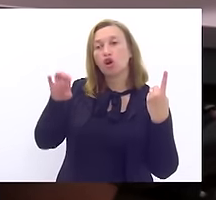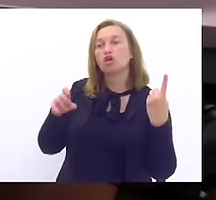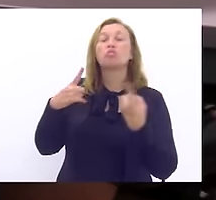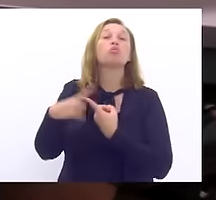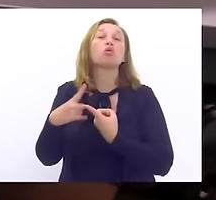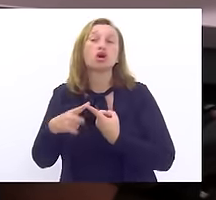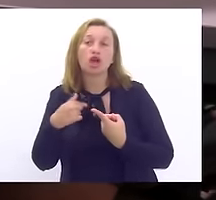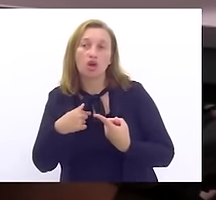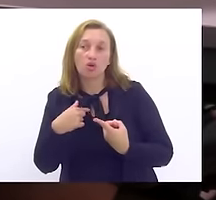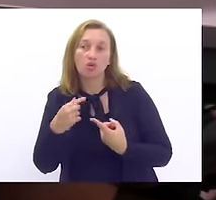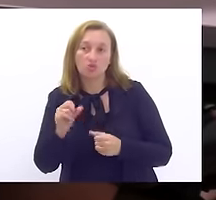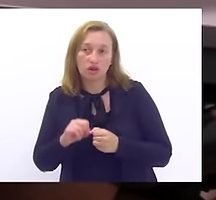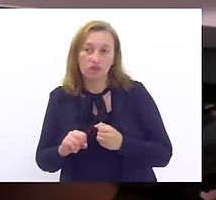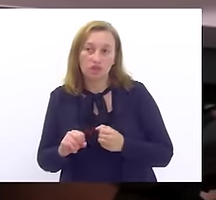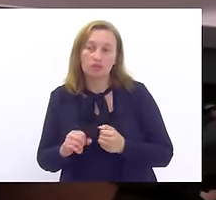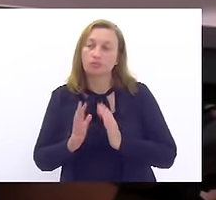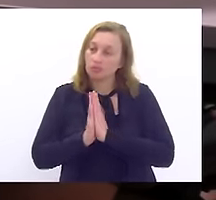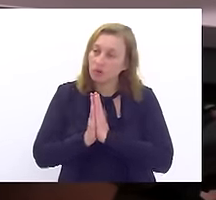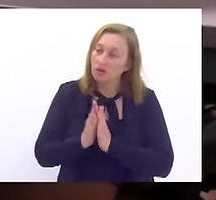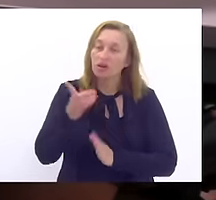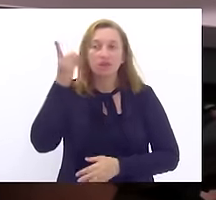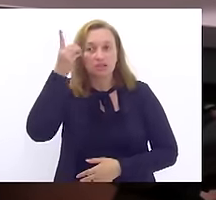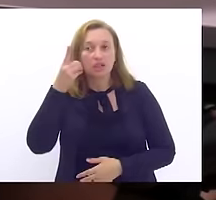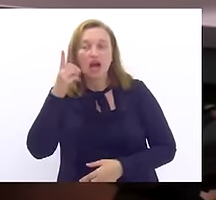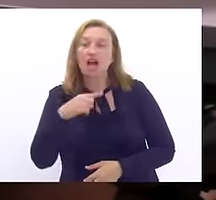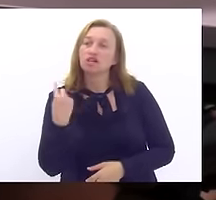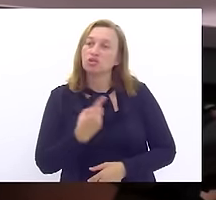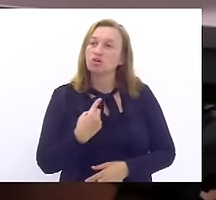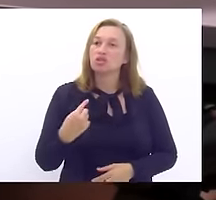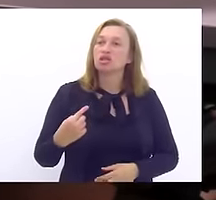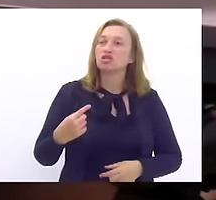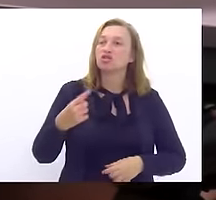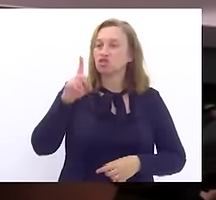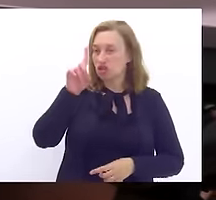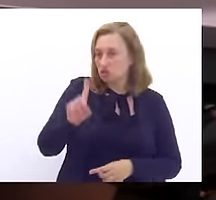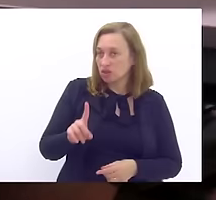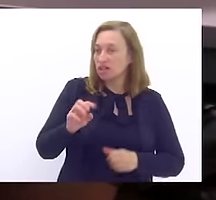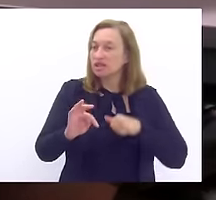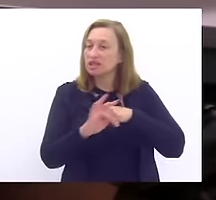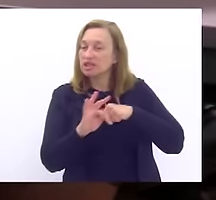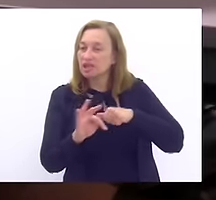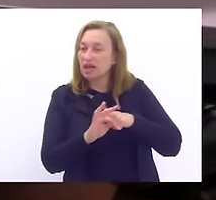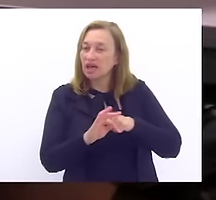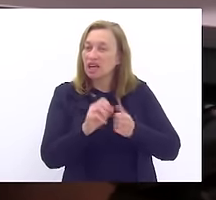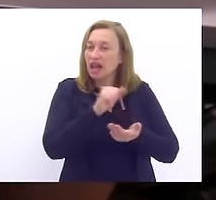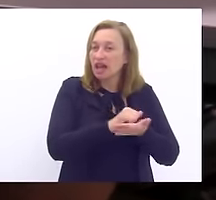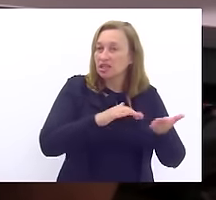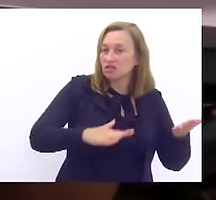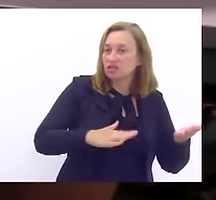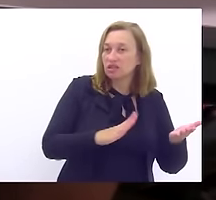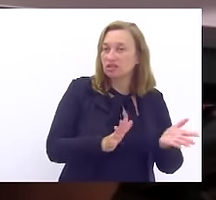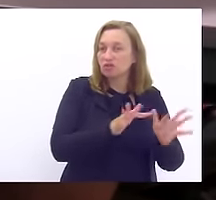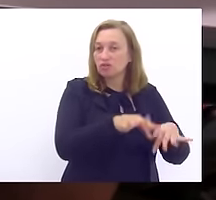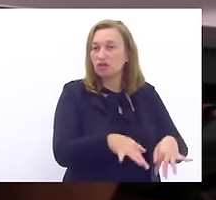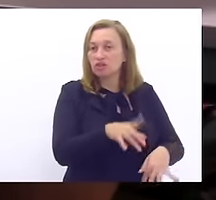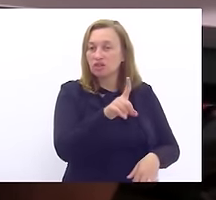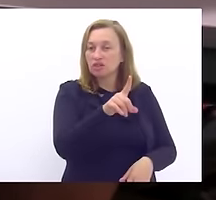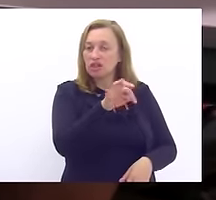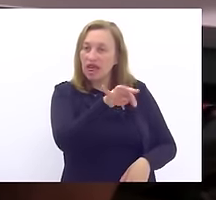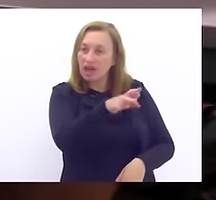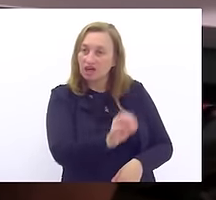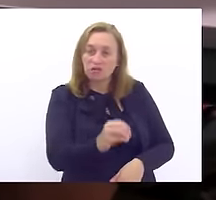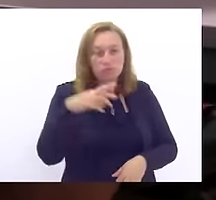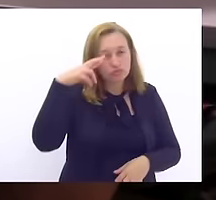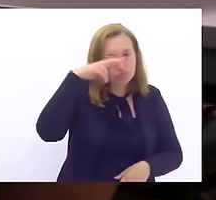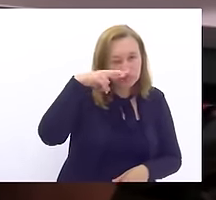que eu fiz isso por favor deputado porque a nossa diretoria técnico operacional ela trata da atividade fim do Detro que é a fiscalização